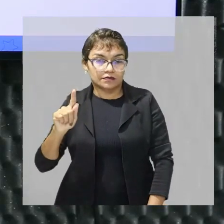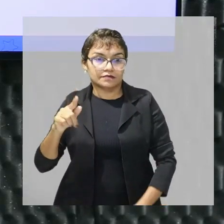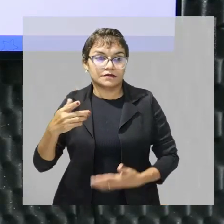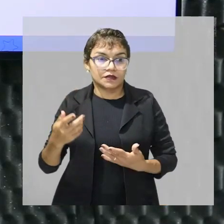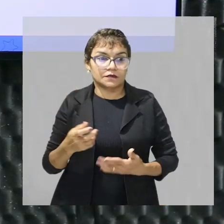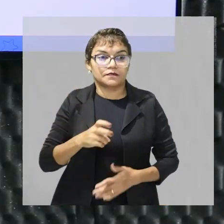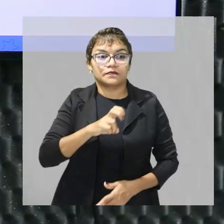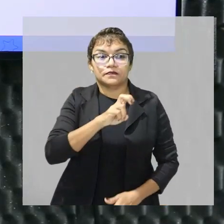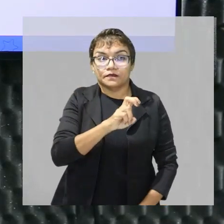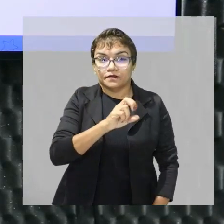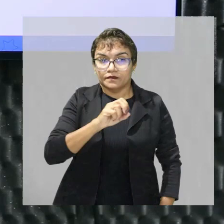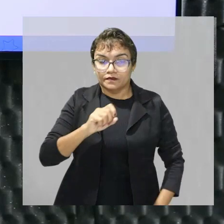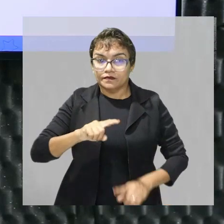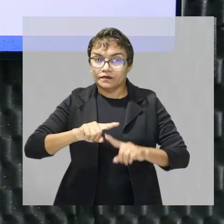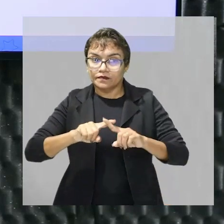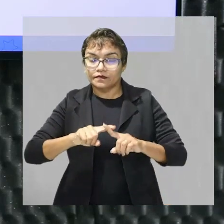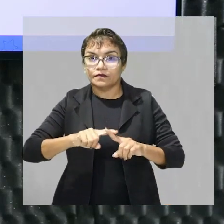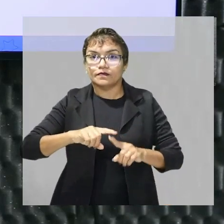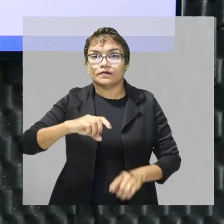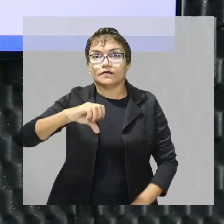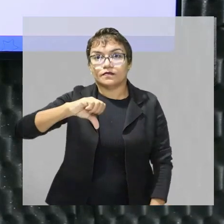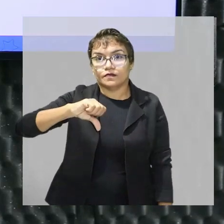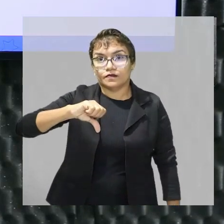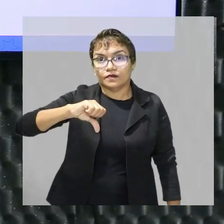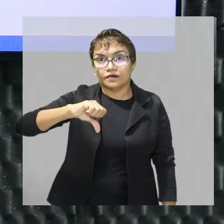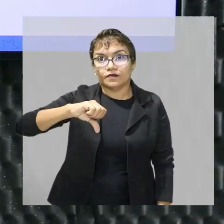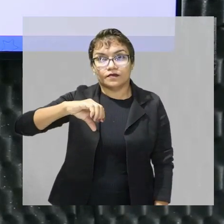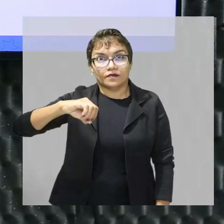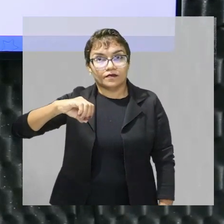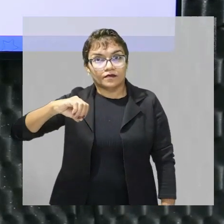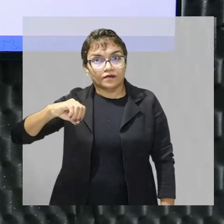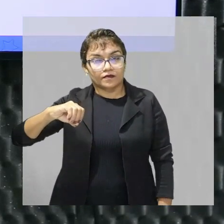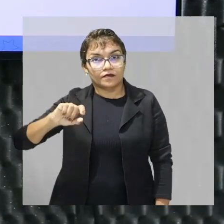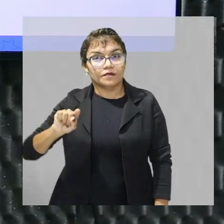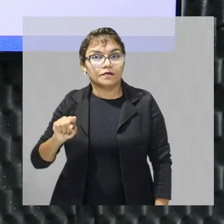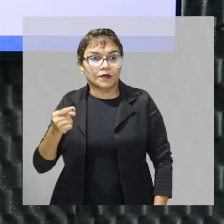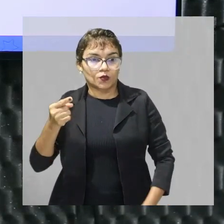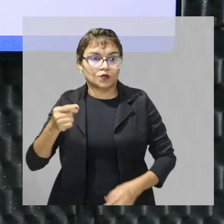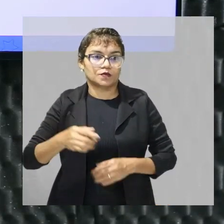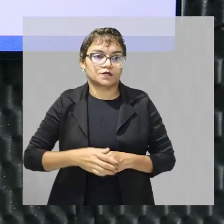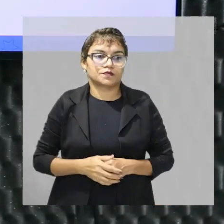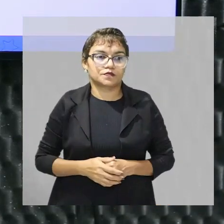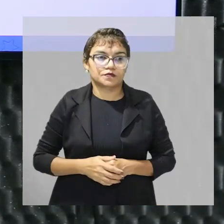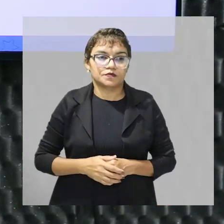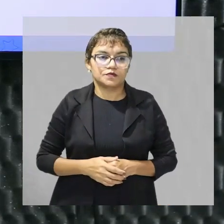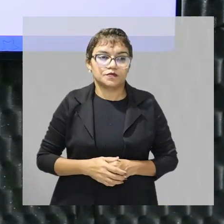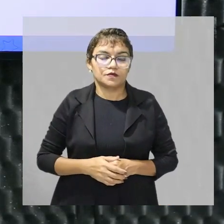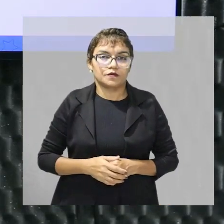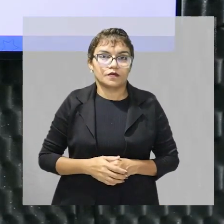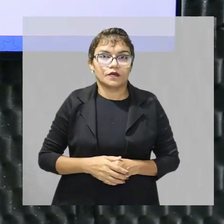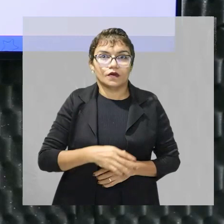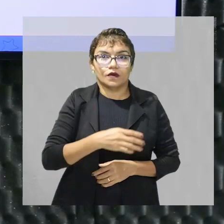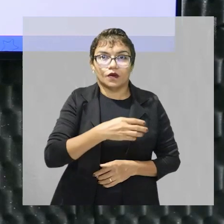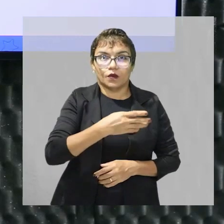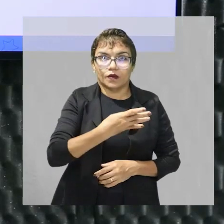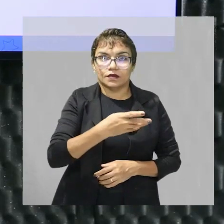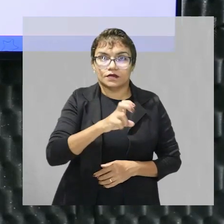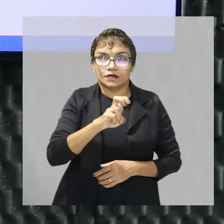900 mil. Então, nós vamos ter, olha só, o valor de 450 milhões